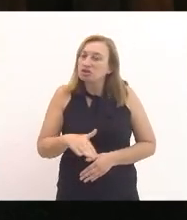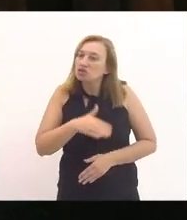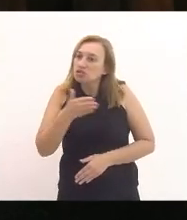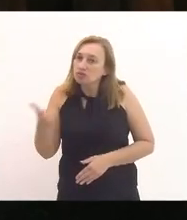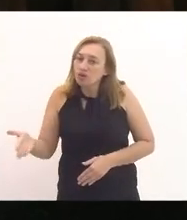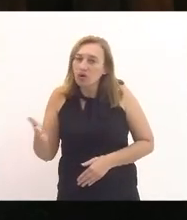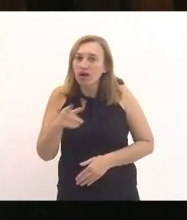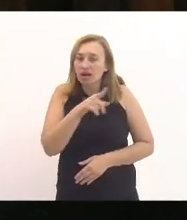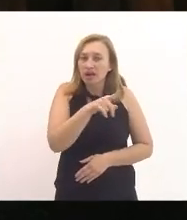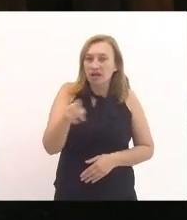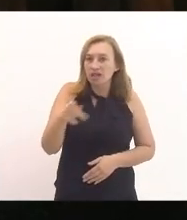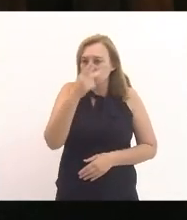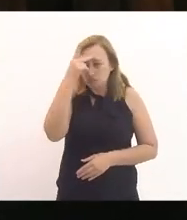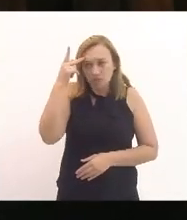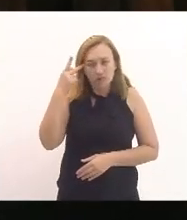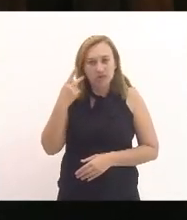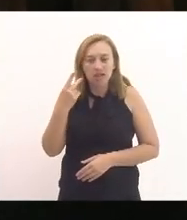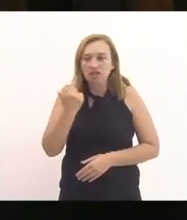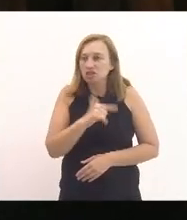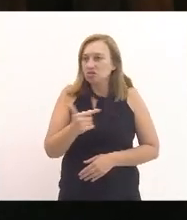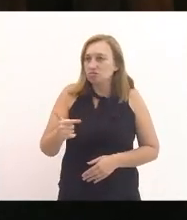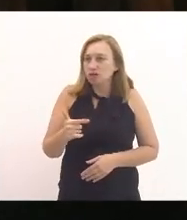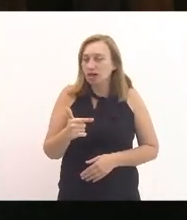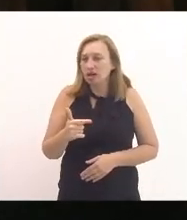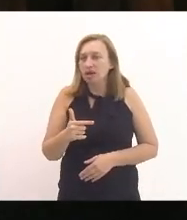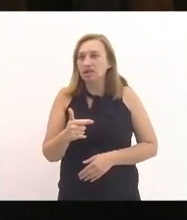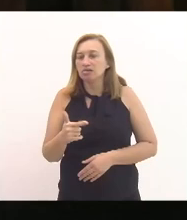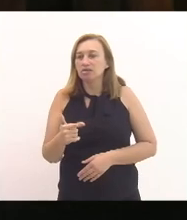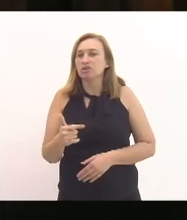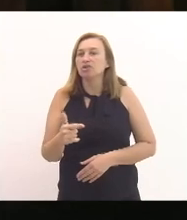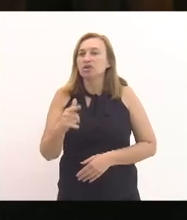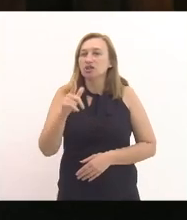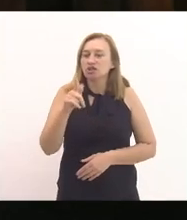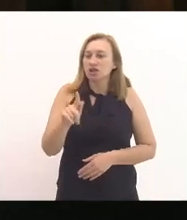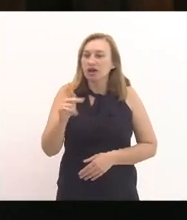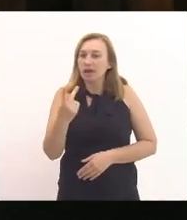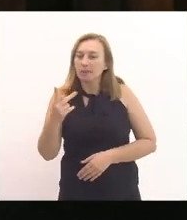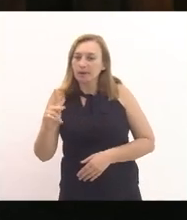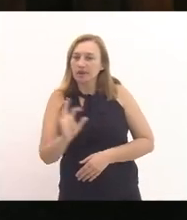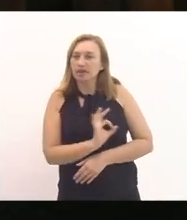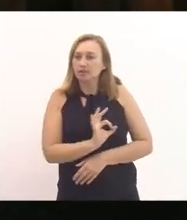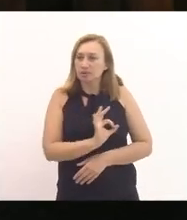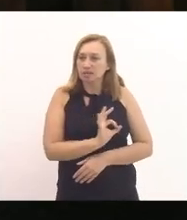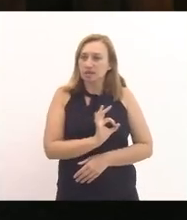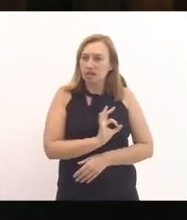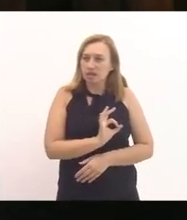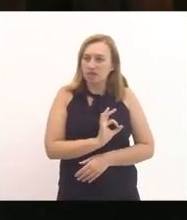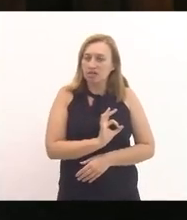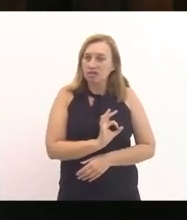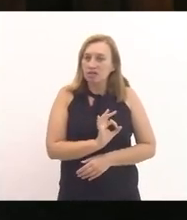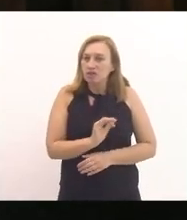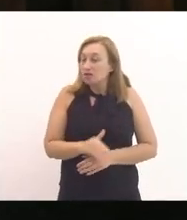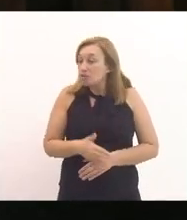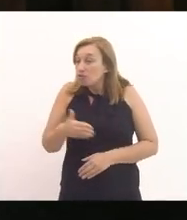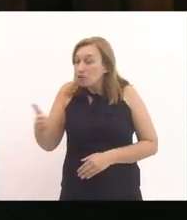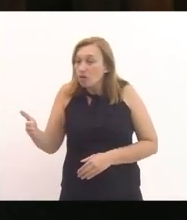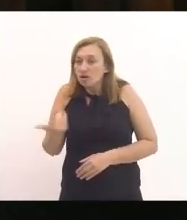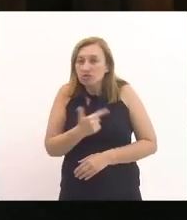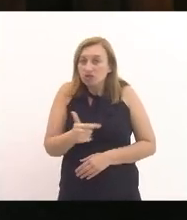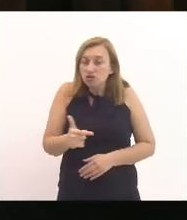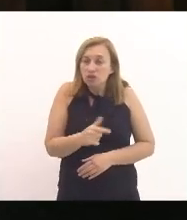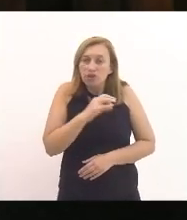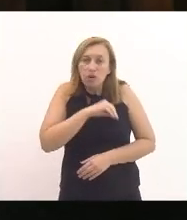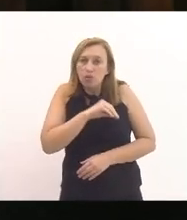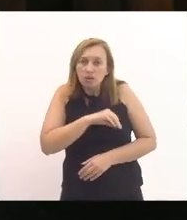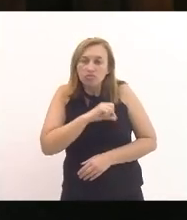Aqueles policiais que não tinham ghp vamos ver HP foi instituído em 2001 ficaram de fora desse aumento